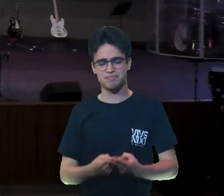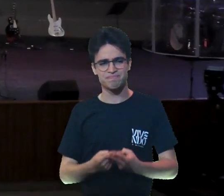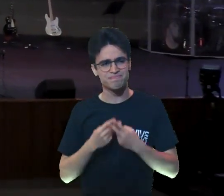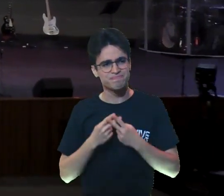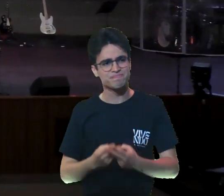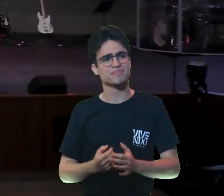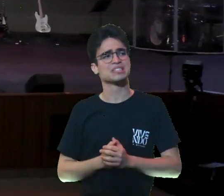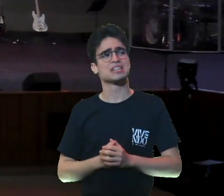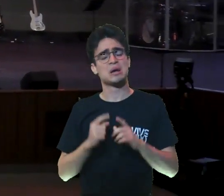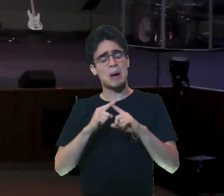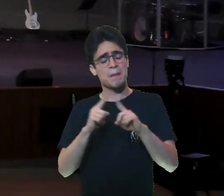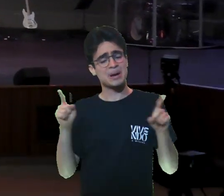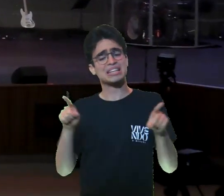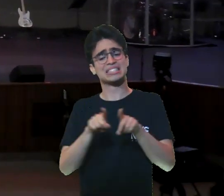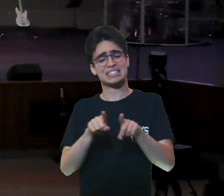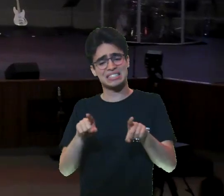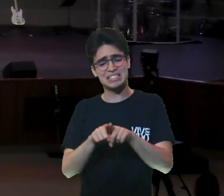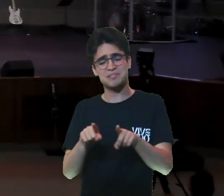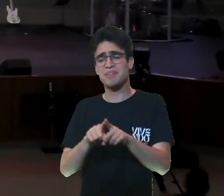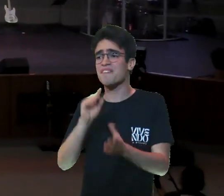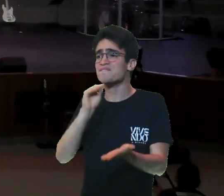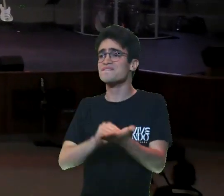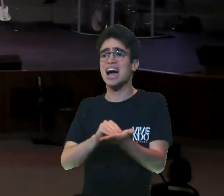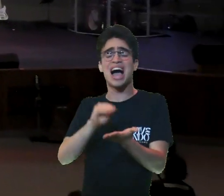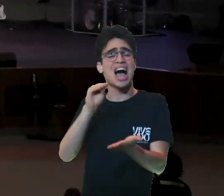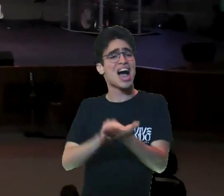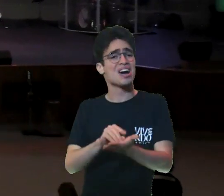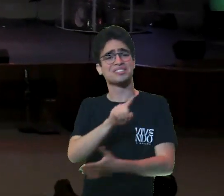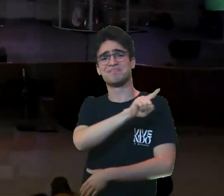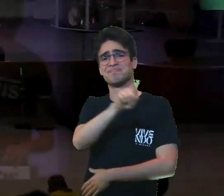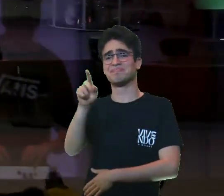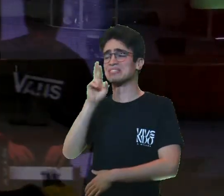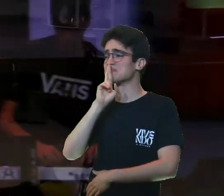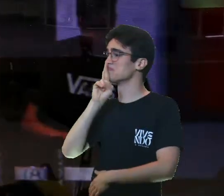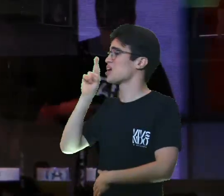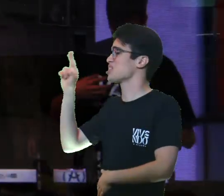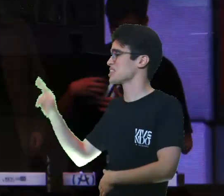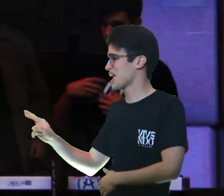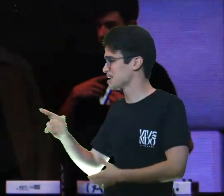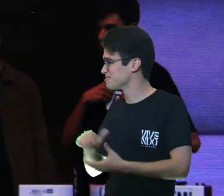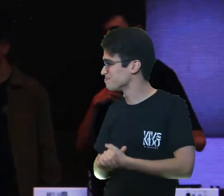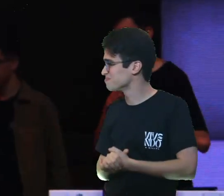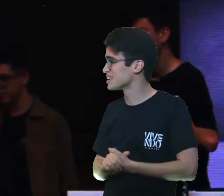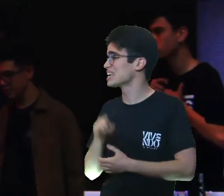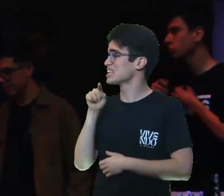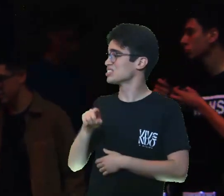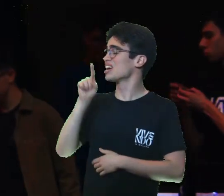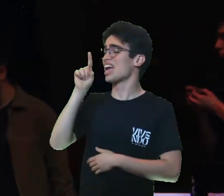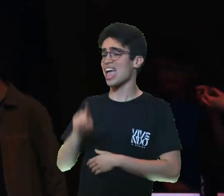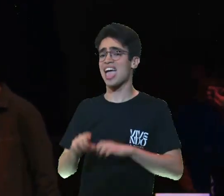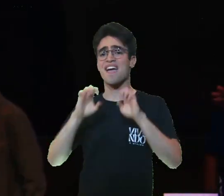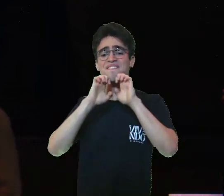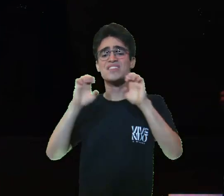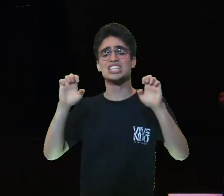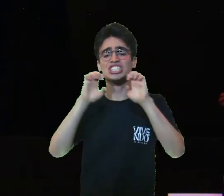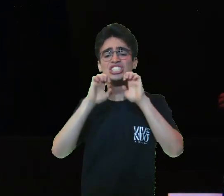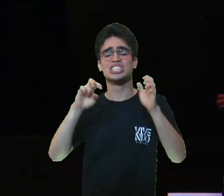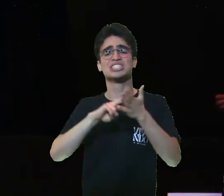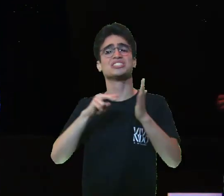Mas há uma demanda de resposta. Esse é o Evangelho, é um diálogo